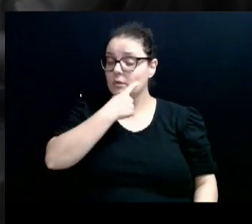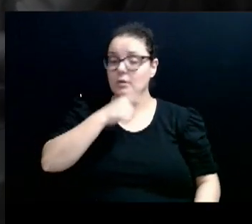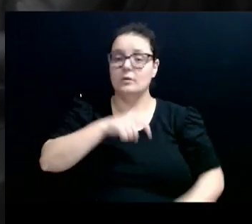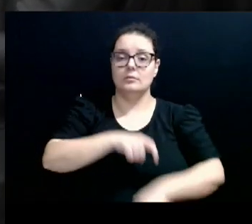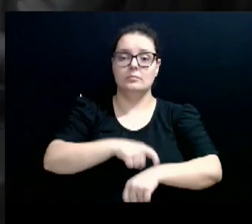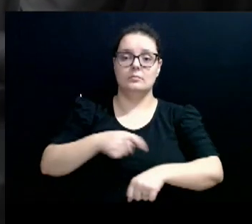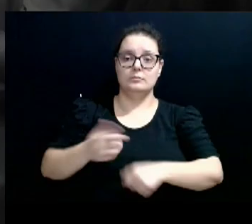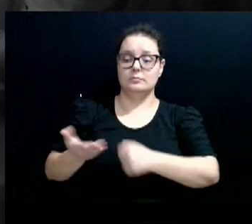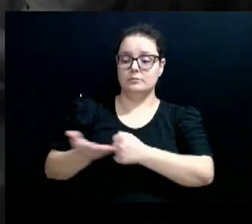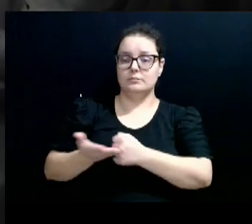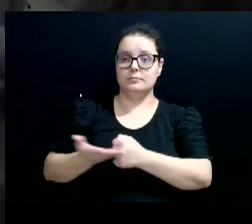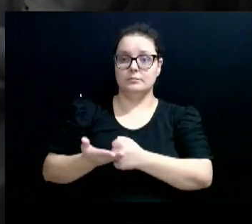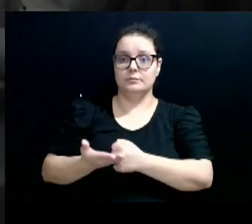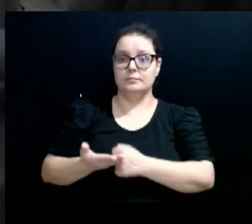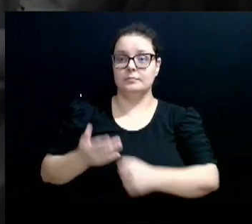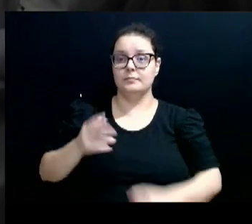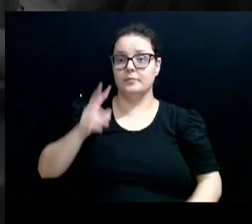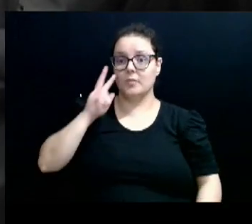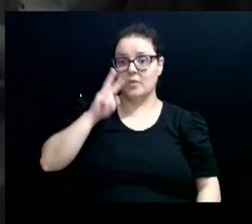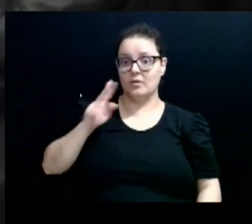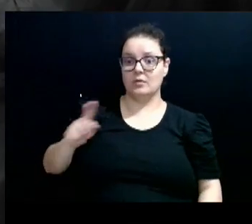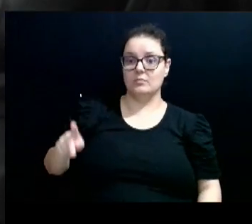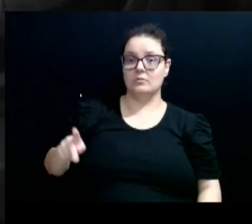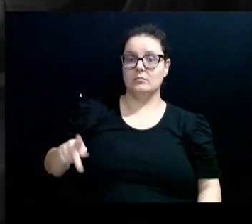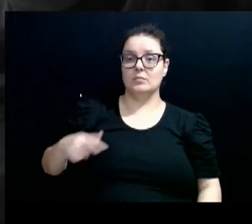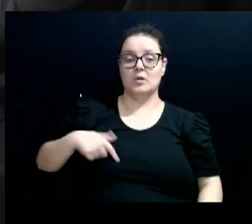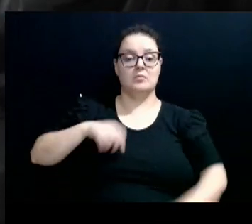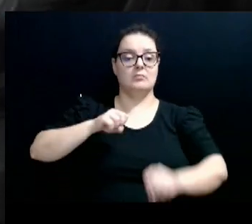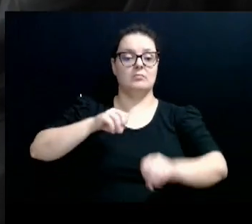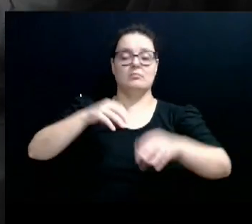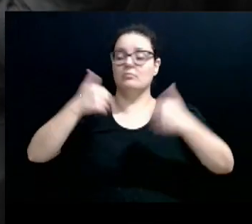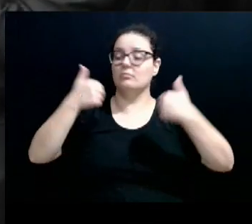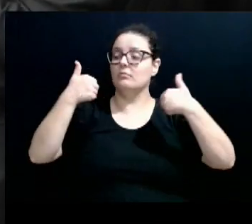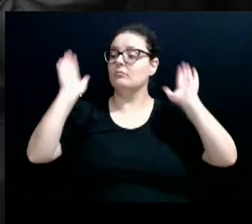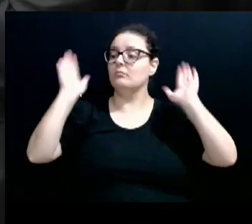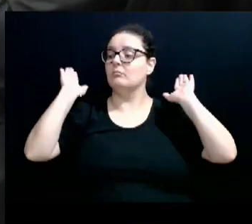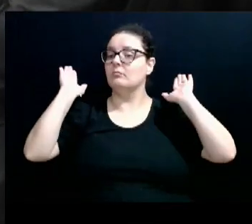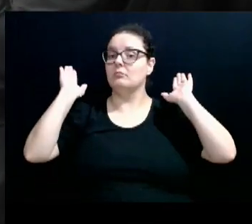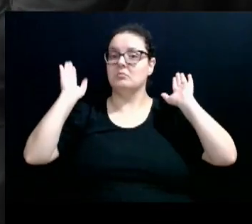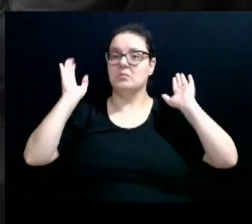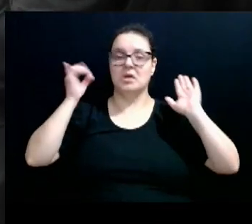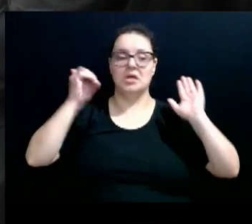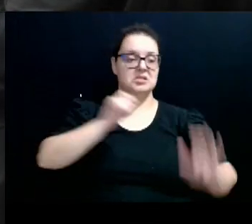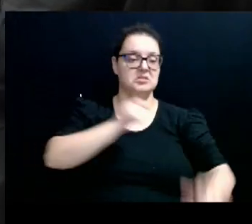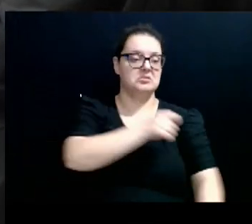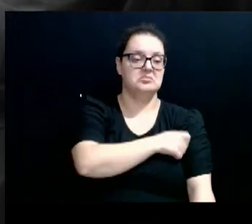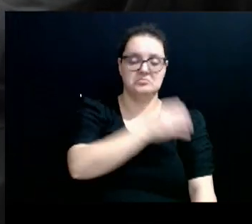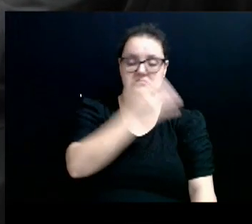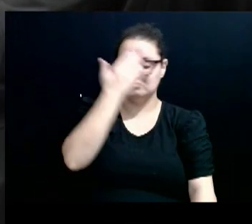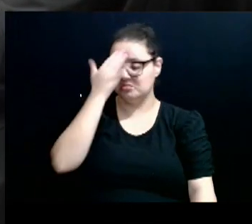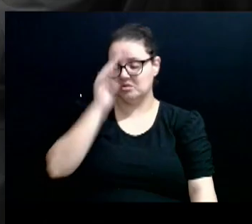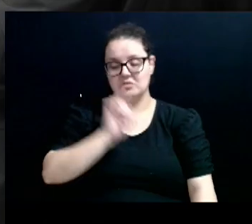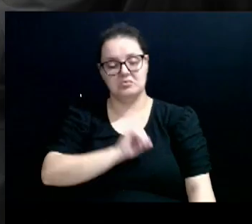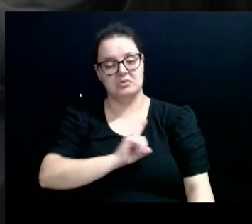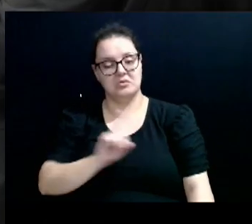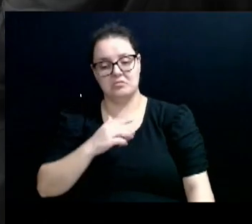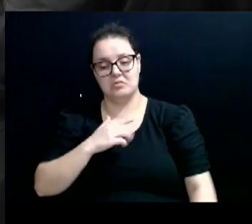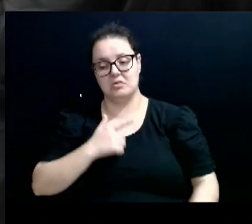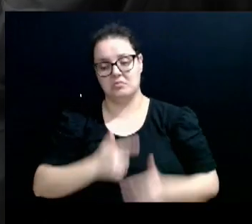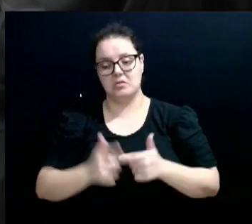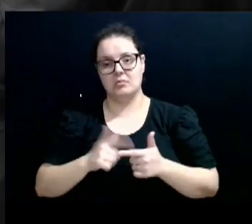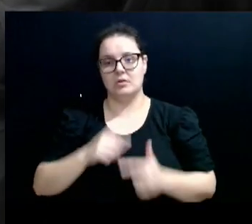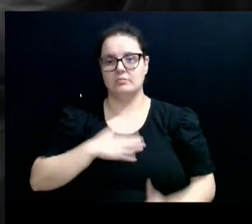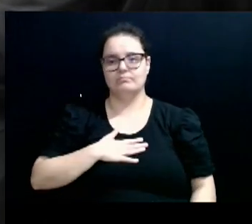vi professores dizendo assim, eu dei a aula. Se o aluno entendeu, não é problema meu, tal. eu nunca aceitei essa pedagogia. A